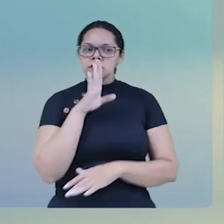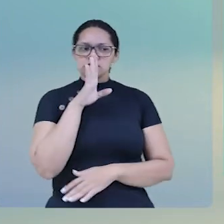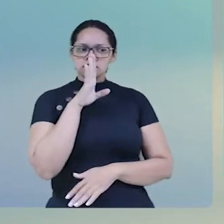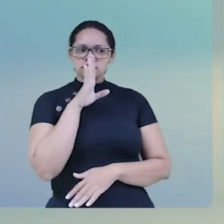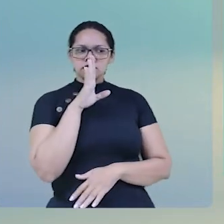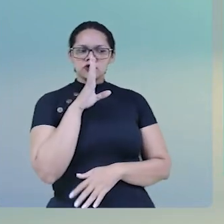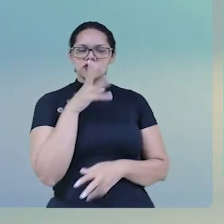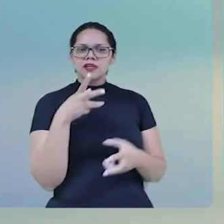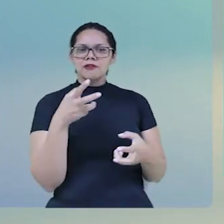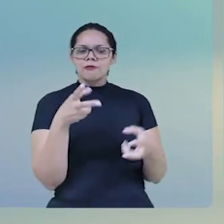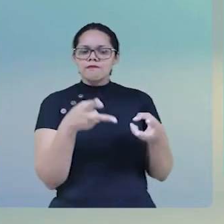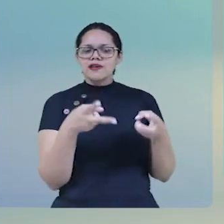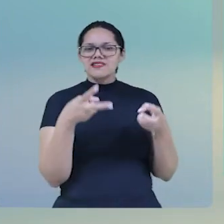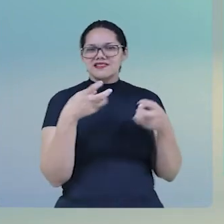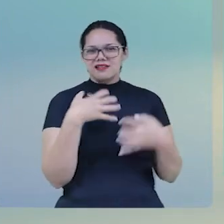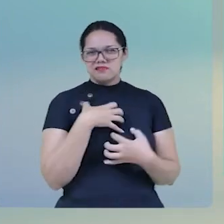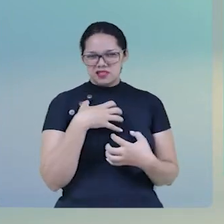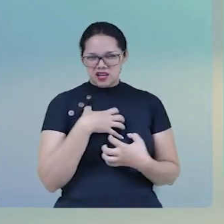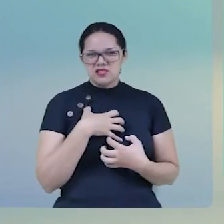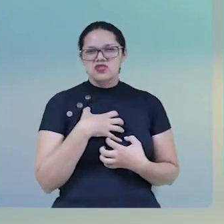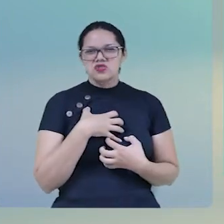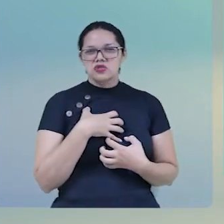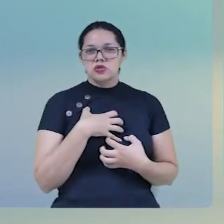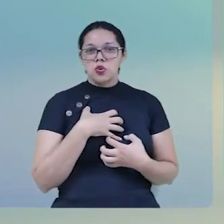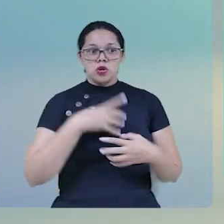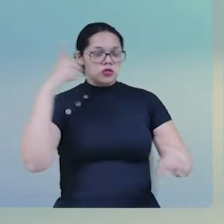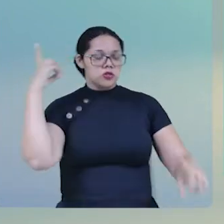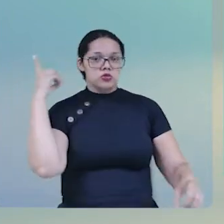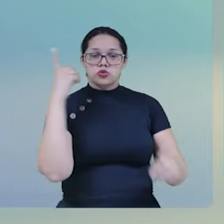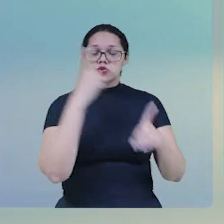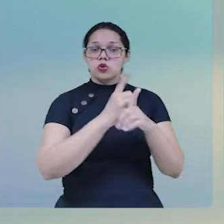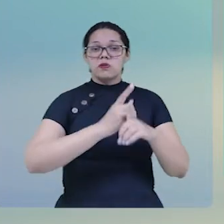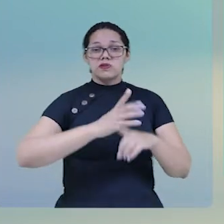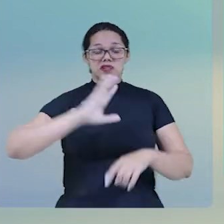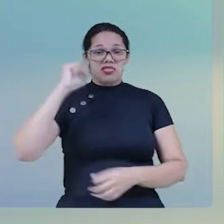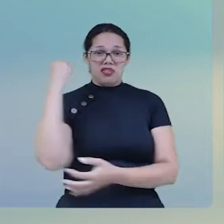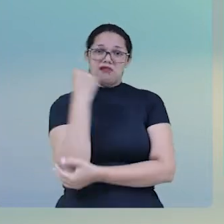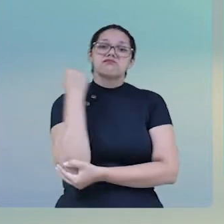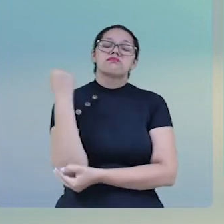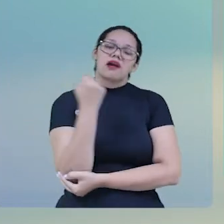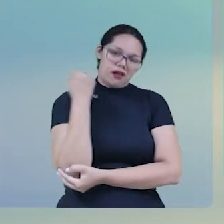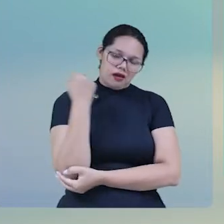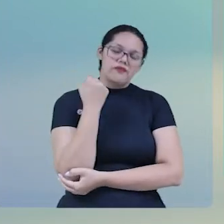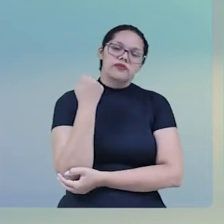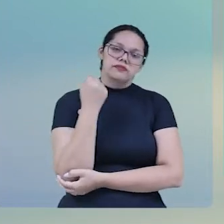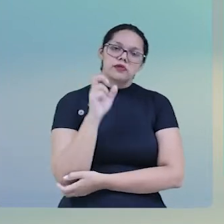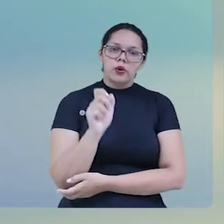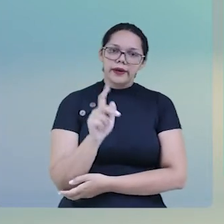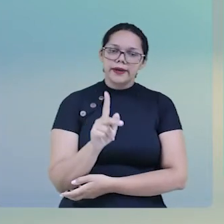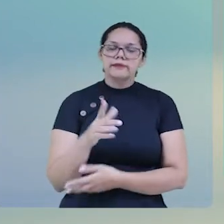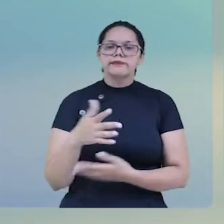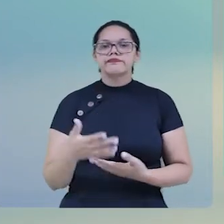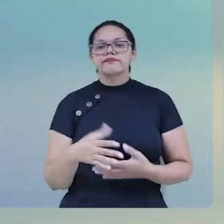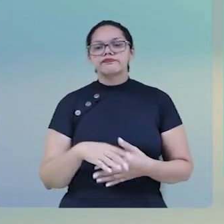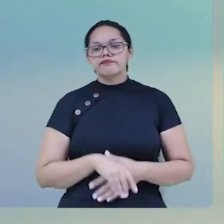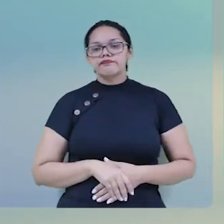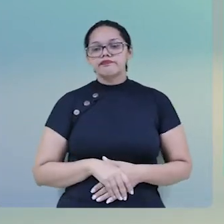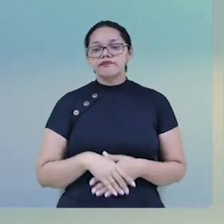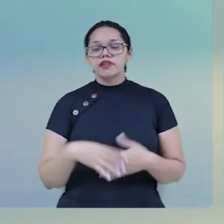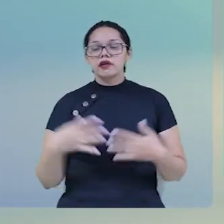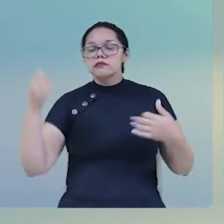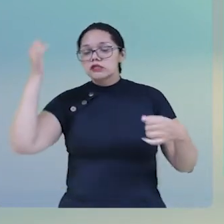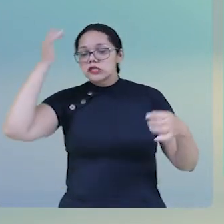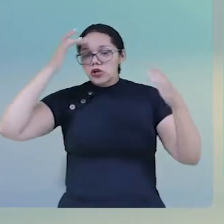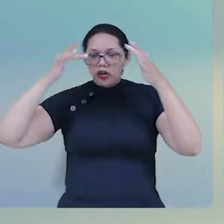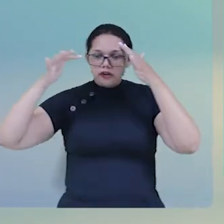silenciosas. E a gente não sabe que está com a doença e a gente só descobre quando ela já está mais avançada.